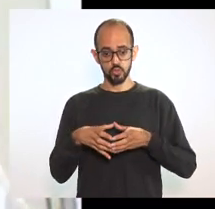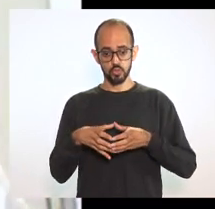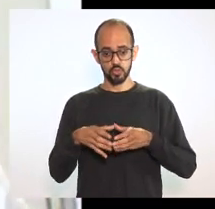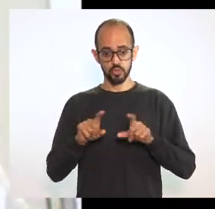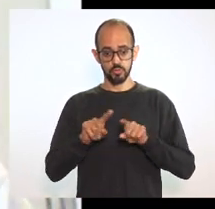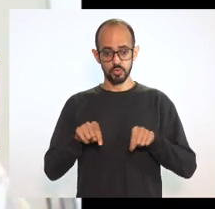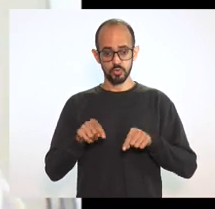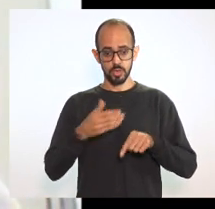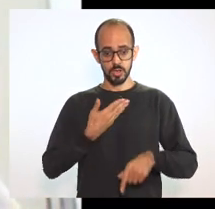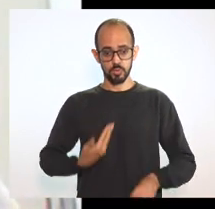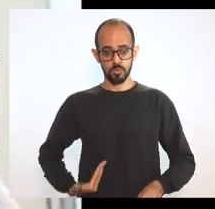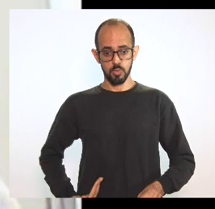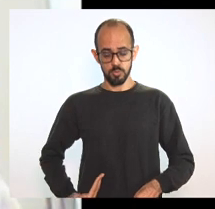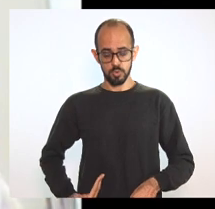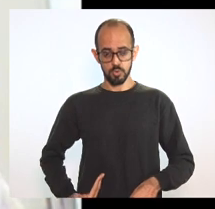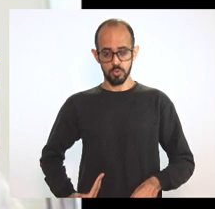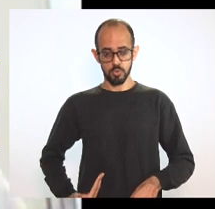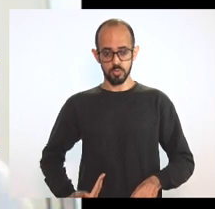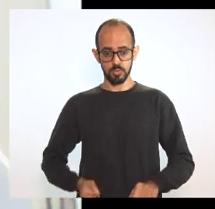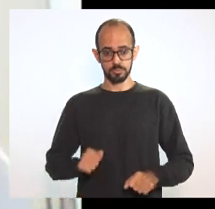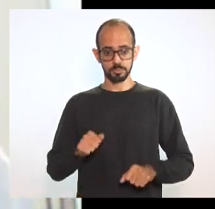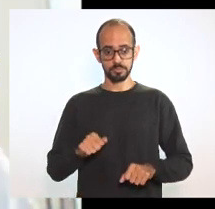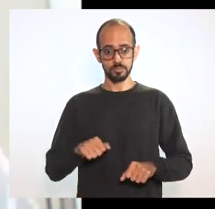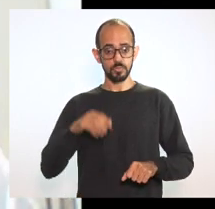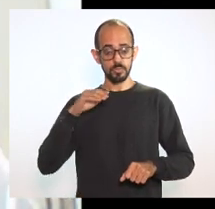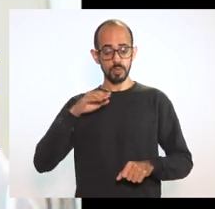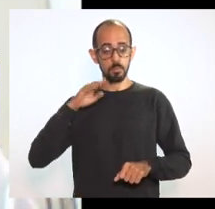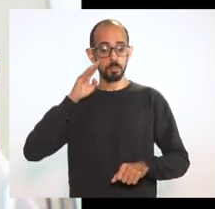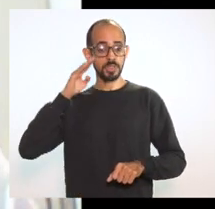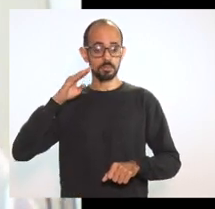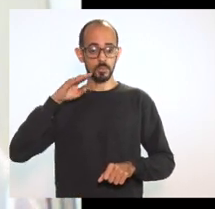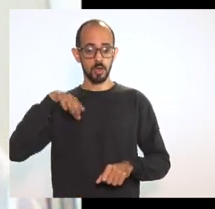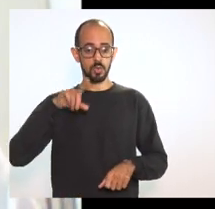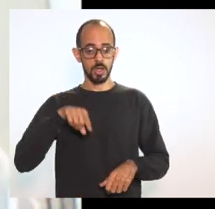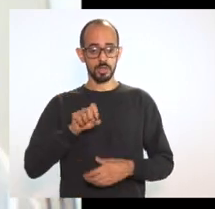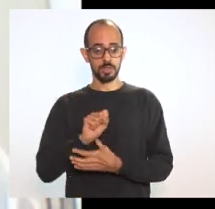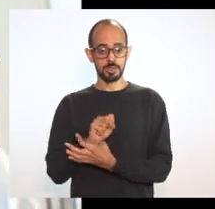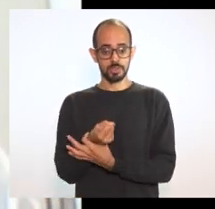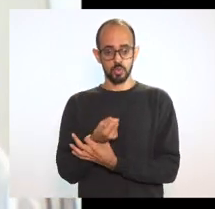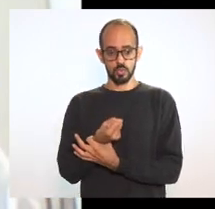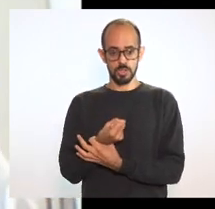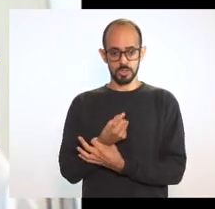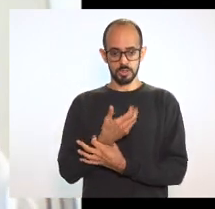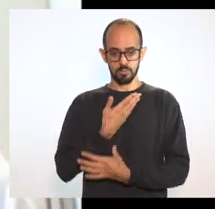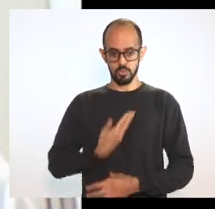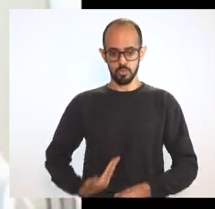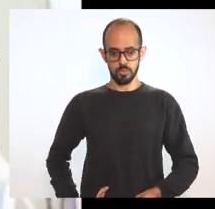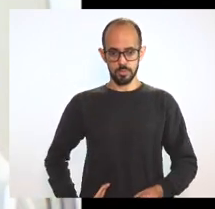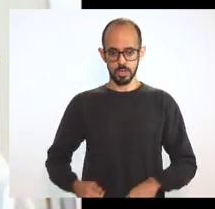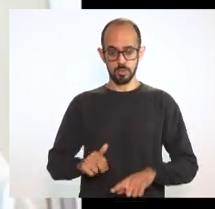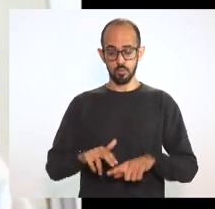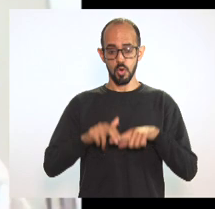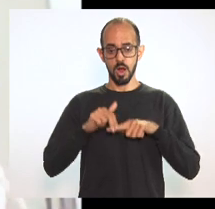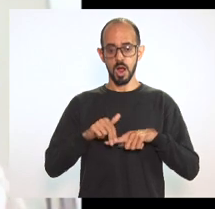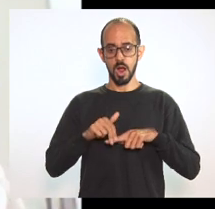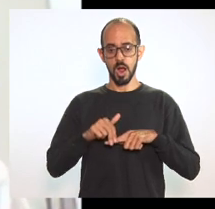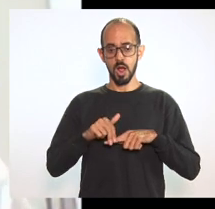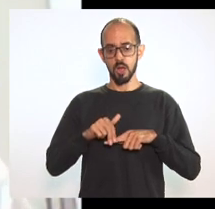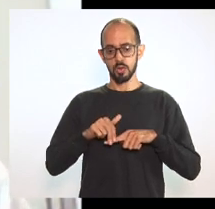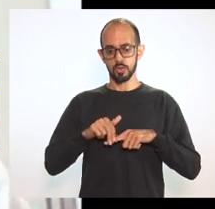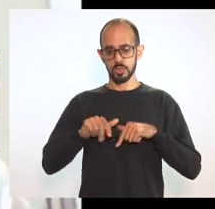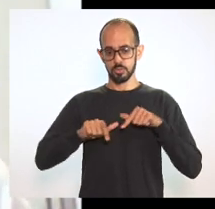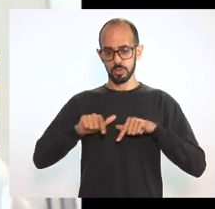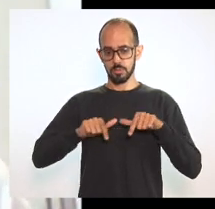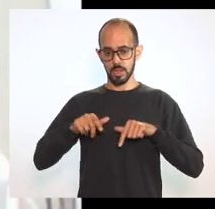que seja preferencialmente para os da segurança pública, que pela razão do exercício da sua função, muitas vezes tem mais problemas,